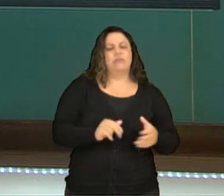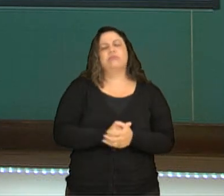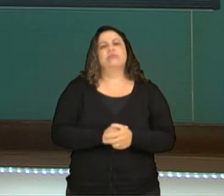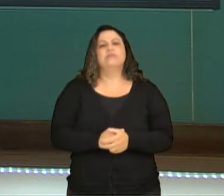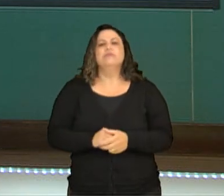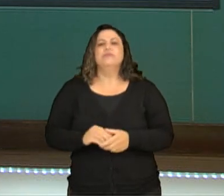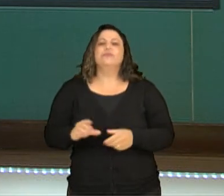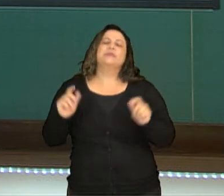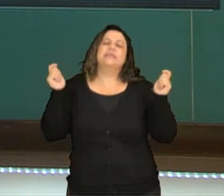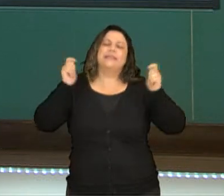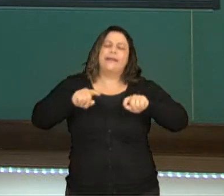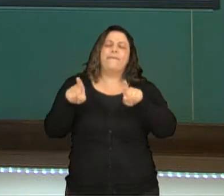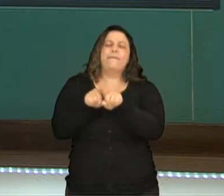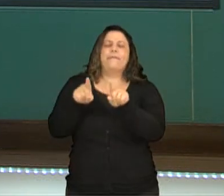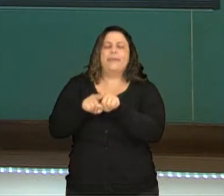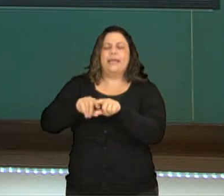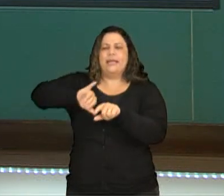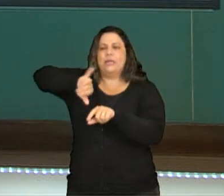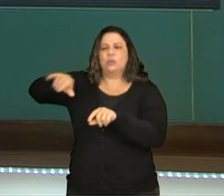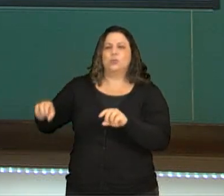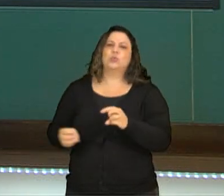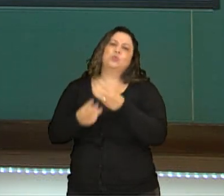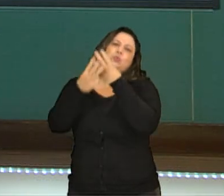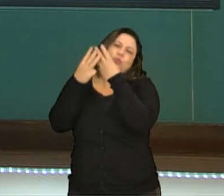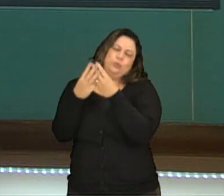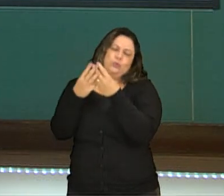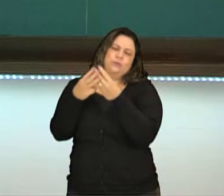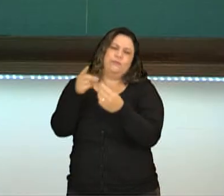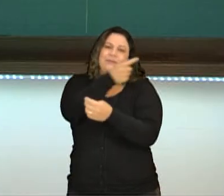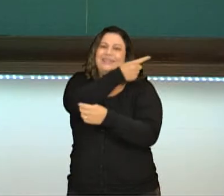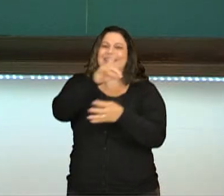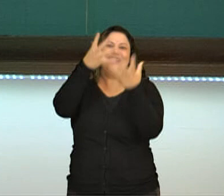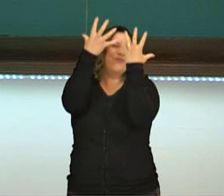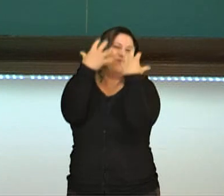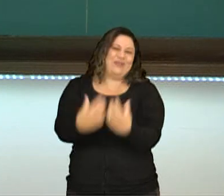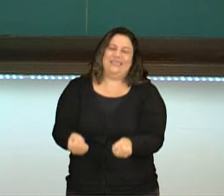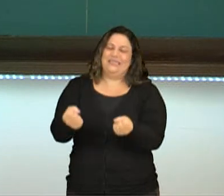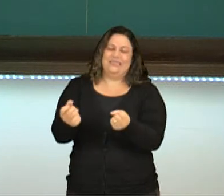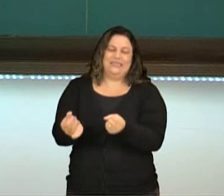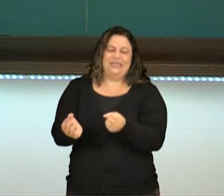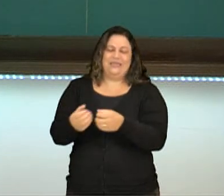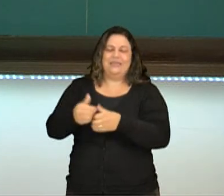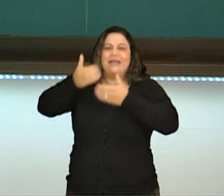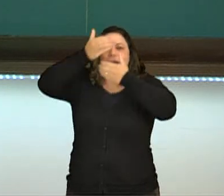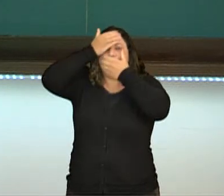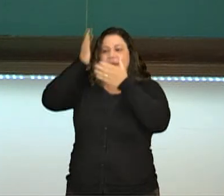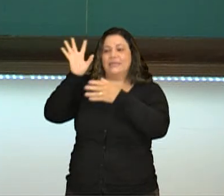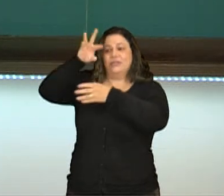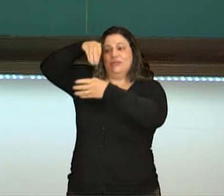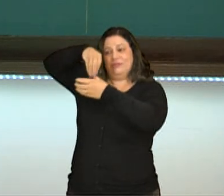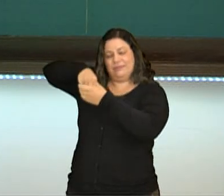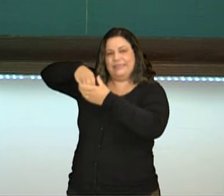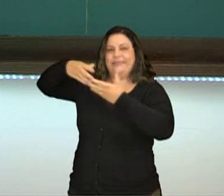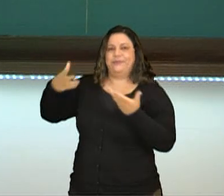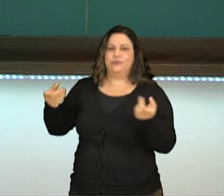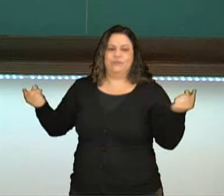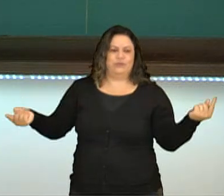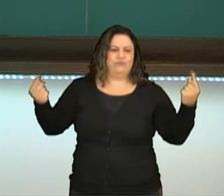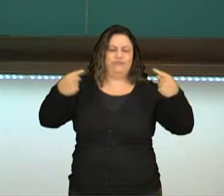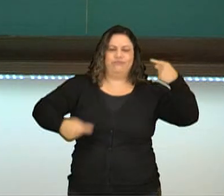lideranças judias, que não admitem a existência de um Estado palestino. Então, de ambos os lados você